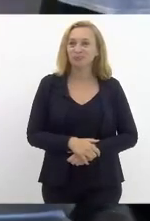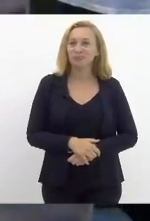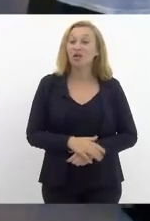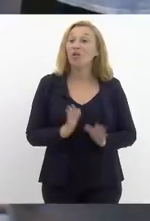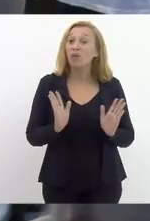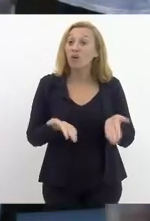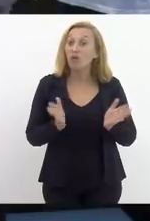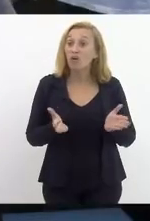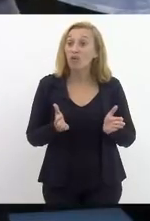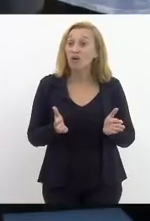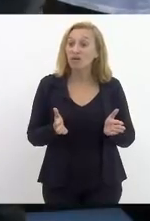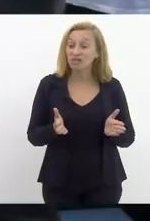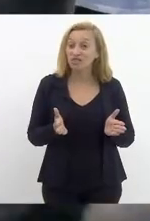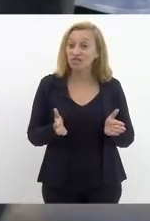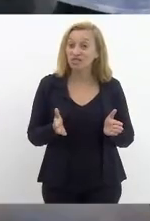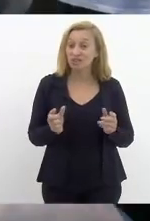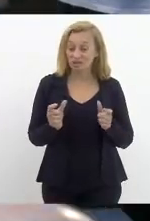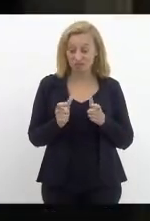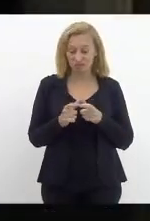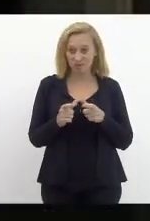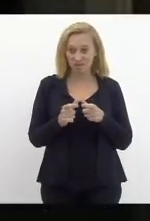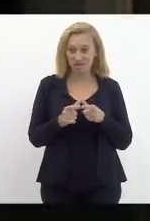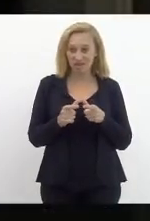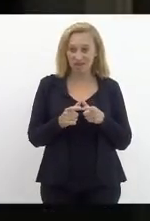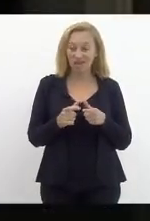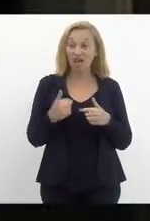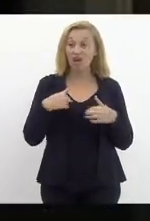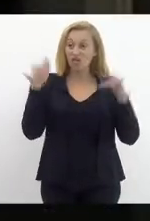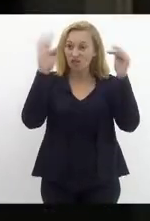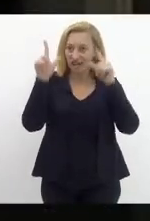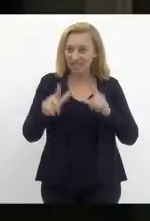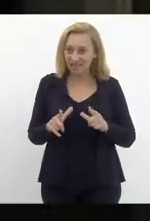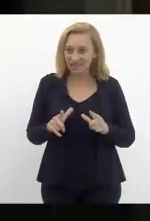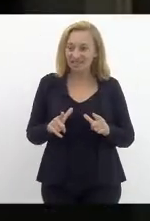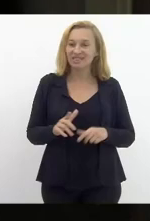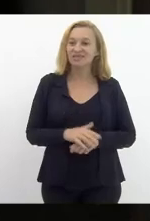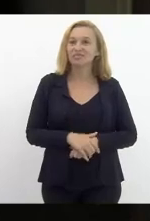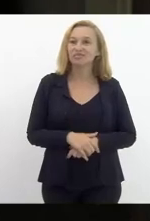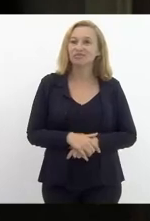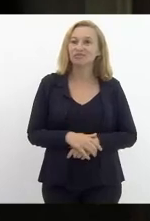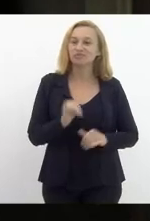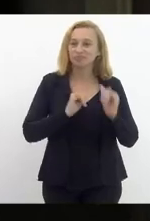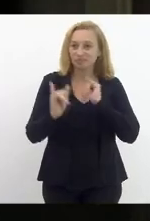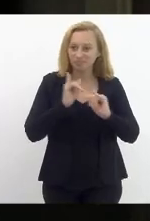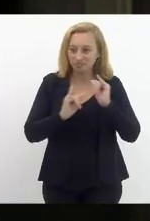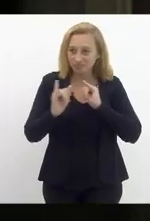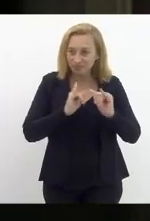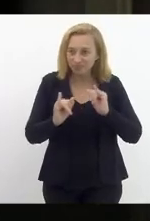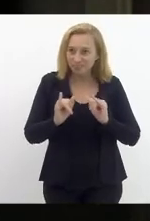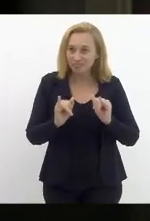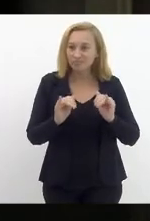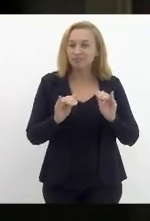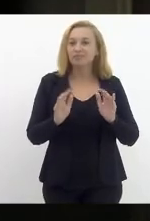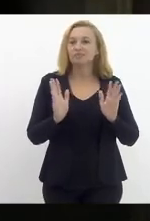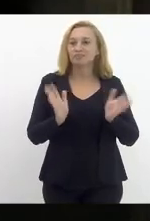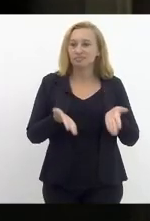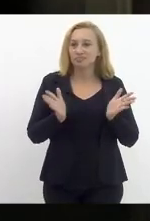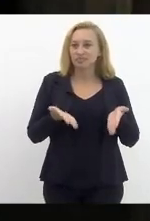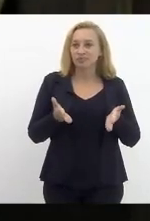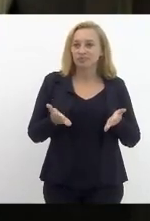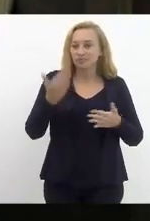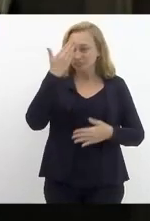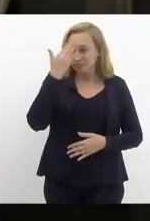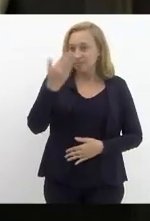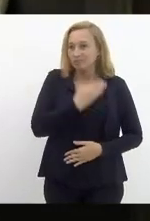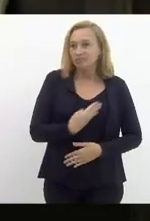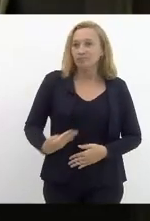Hoje o podcast é pequenininho, tá, galera? Eu estou muito feliz com as notícias que foram veiculadas hoje aqui. Quero agradecer ao